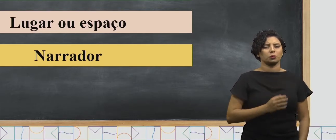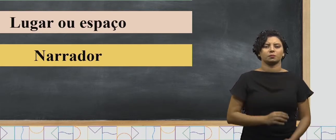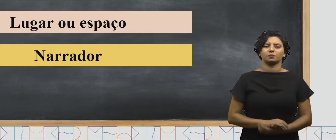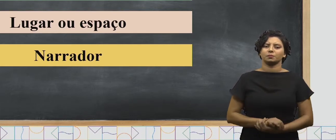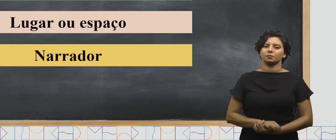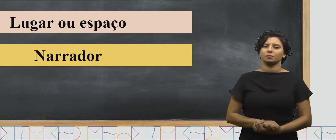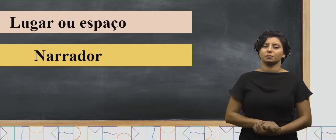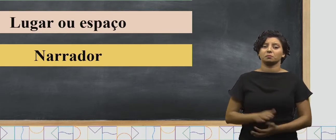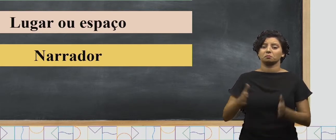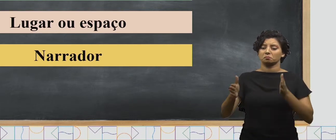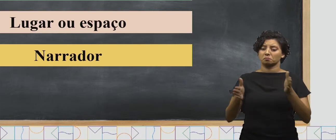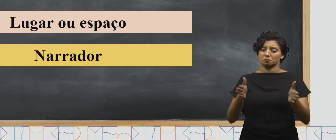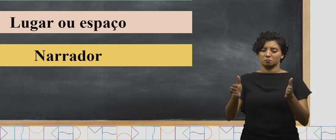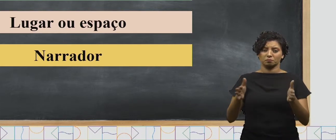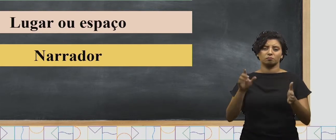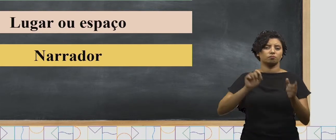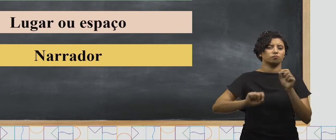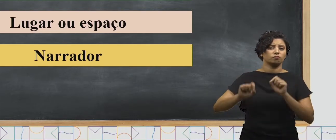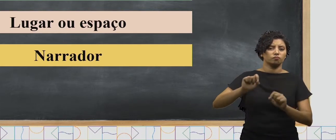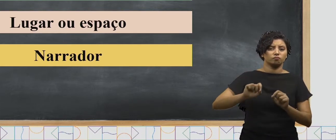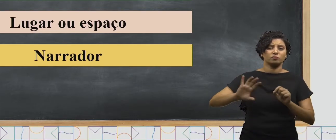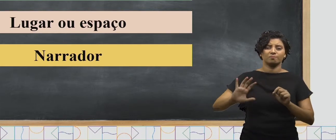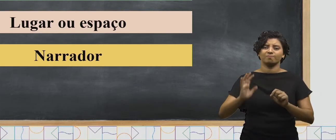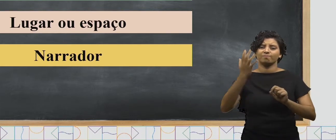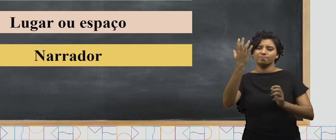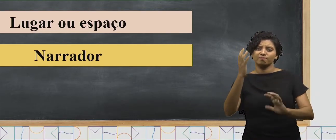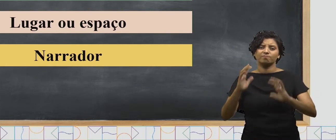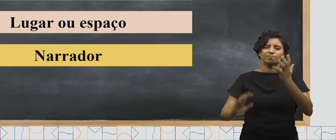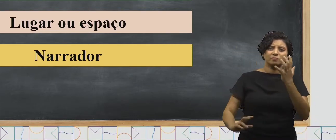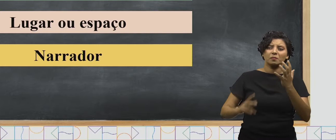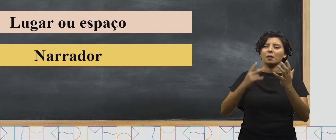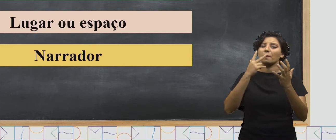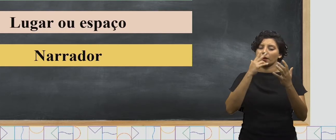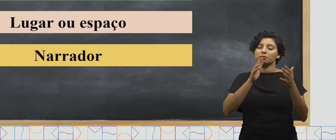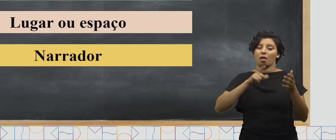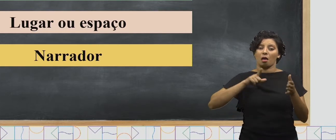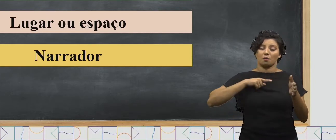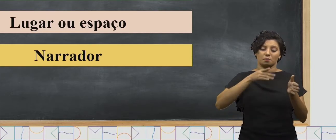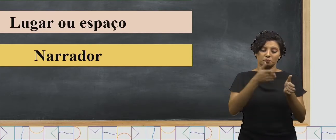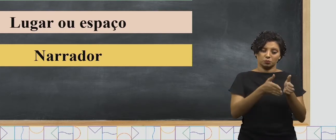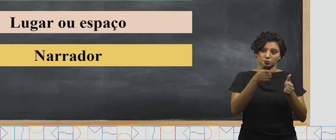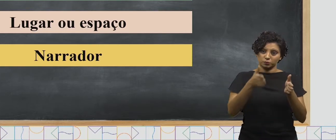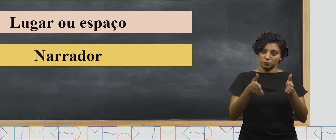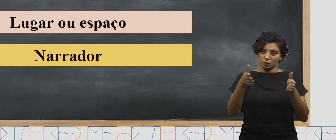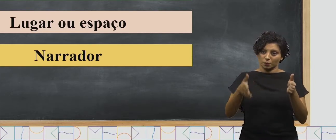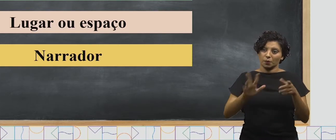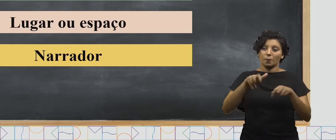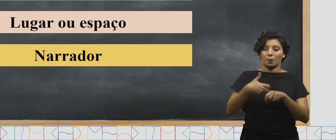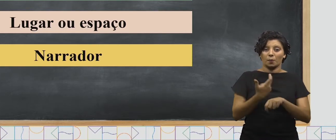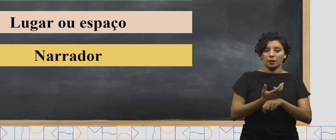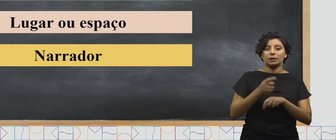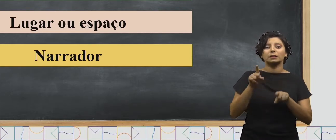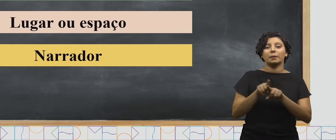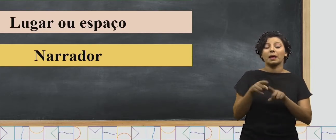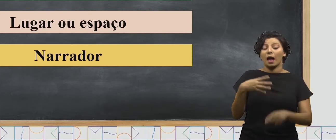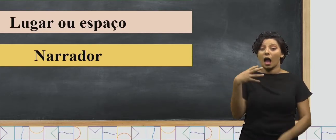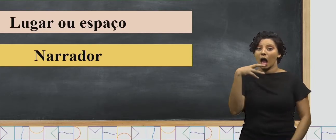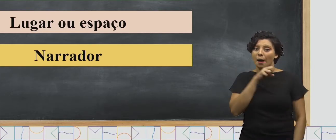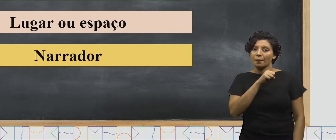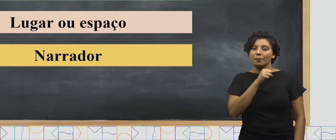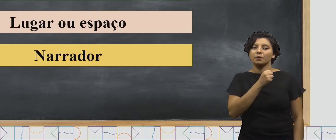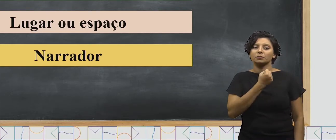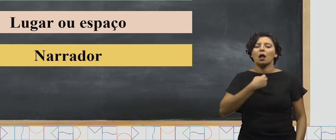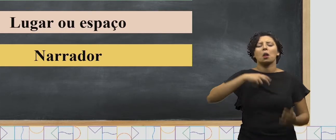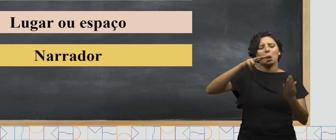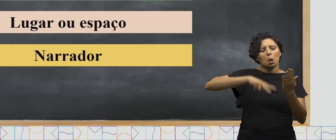fantásticos. No tempo, os fatos se sucedem em ordem cronológica e em ritmo intenso.